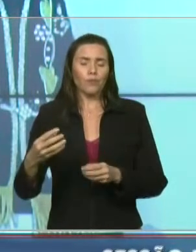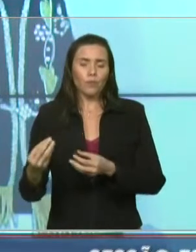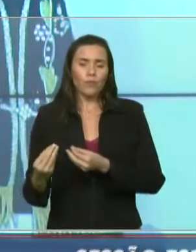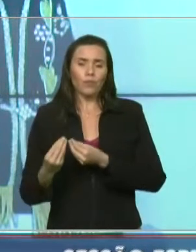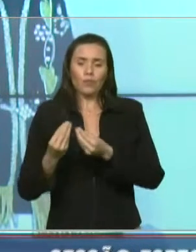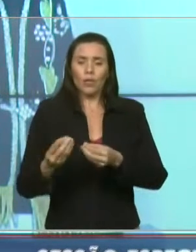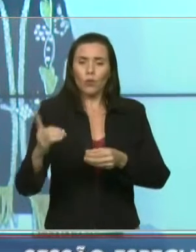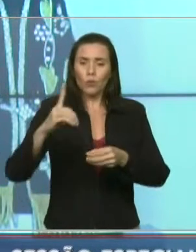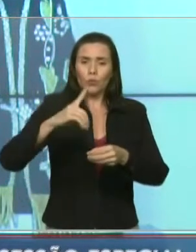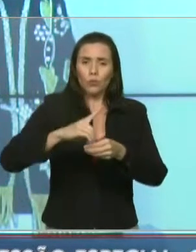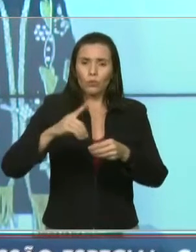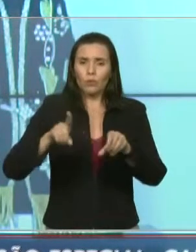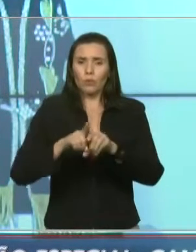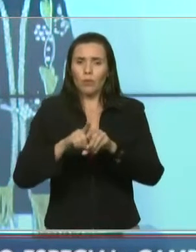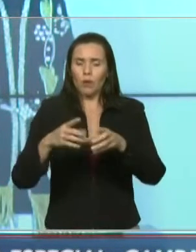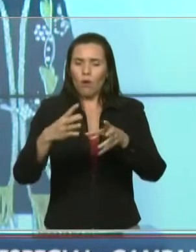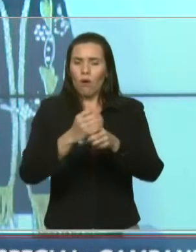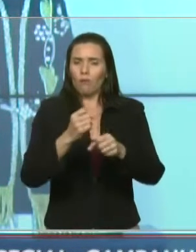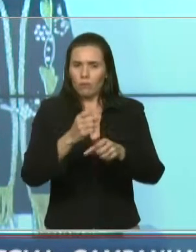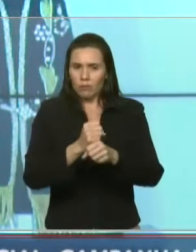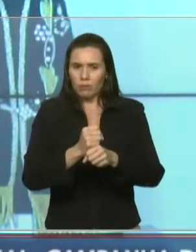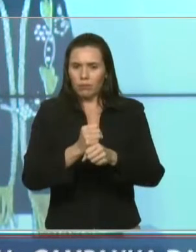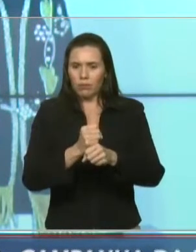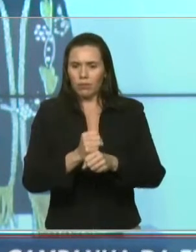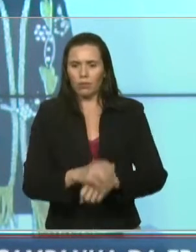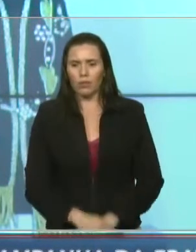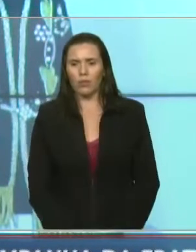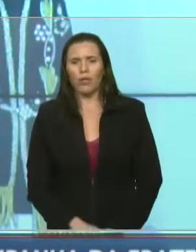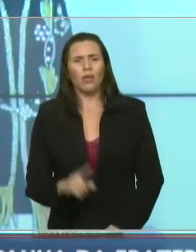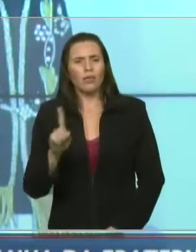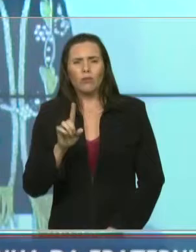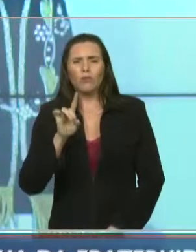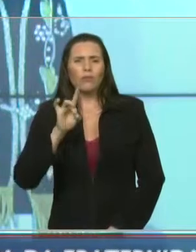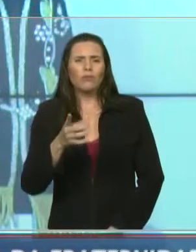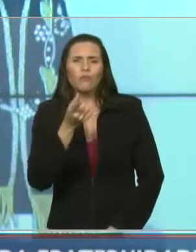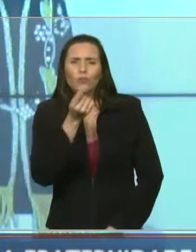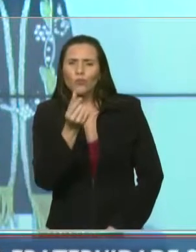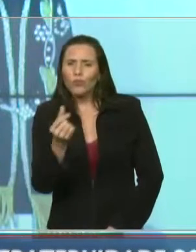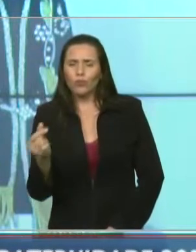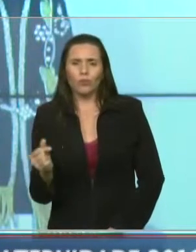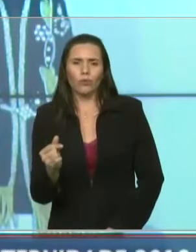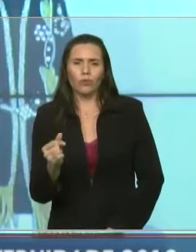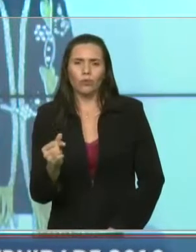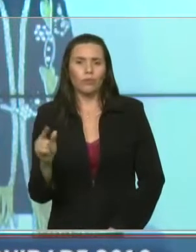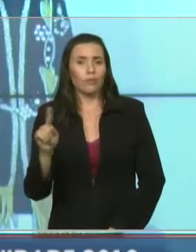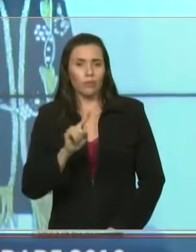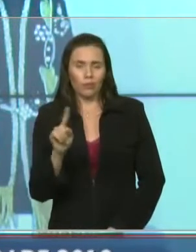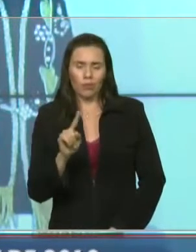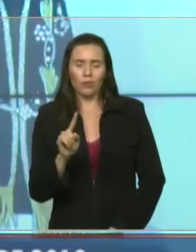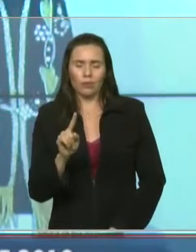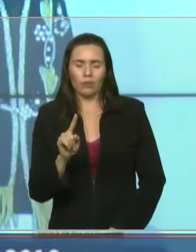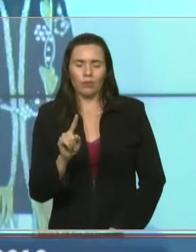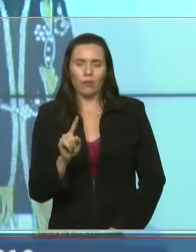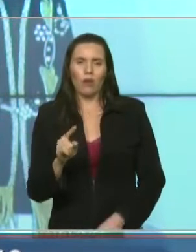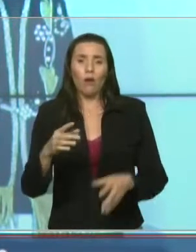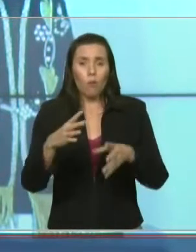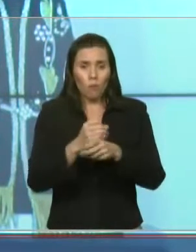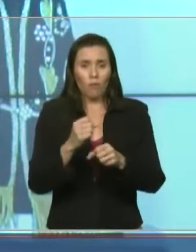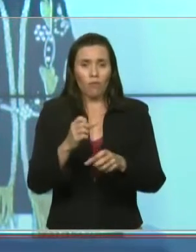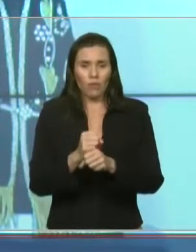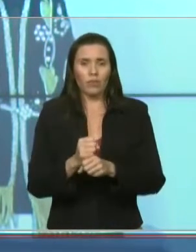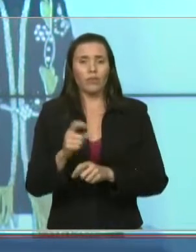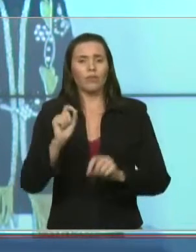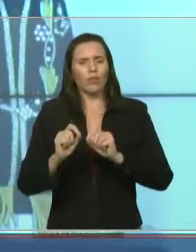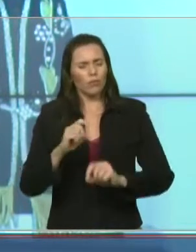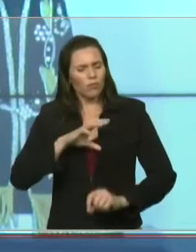A nossa contribuição não é uma contribuição meramente monetária, financeira. Não, é uma contribuição nossa de